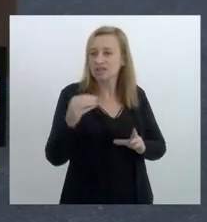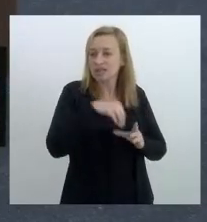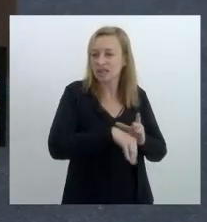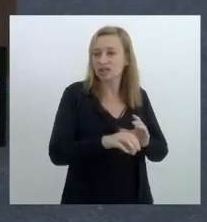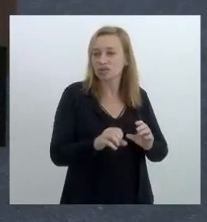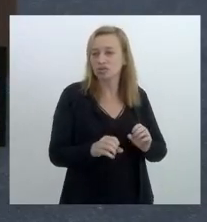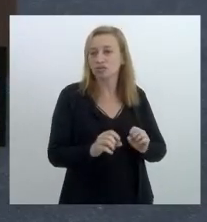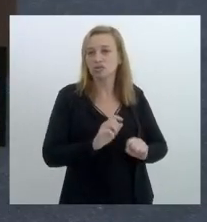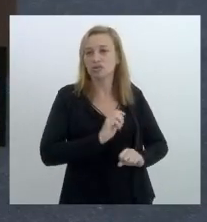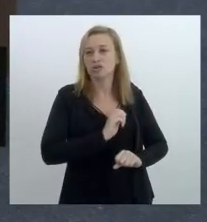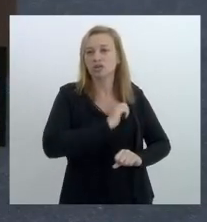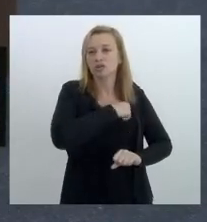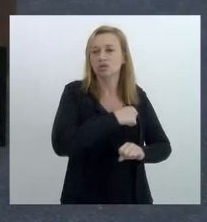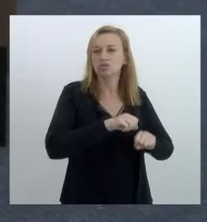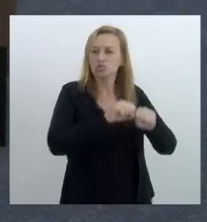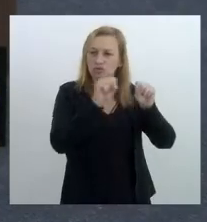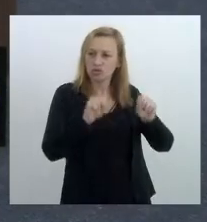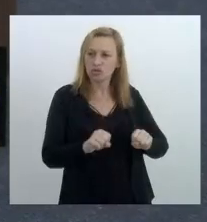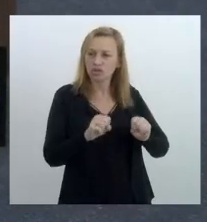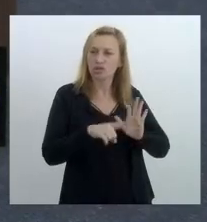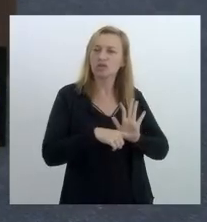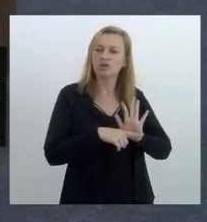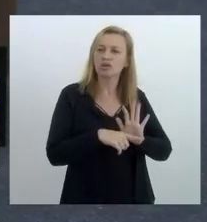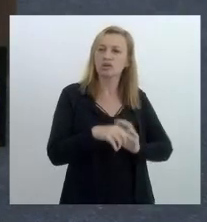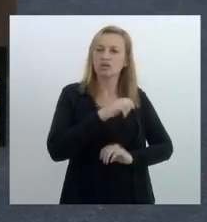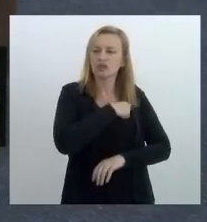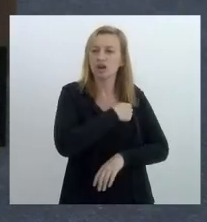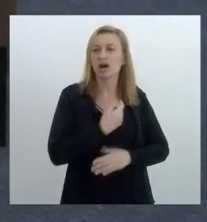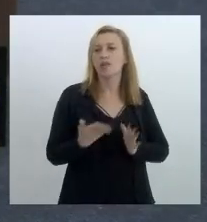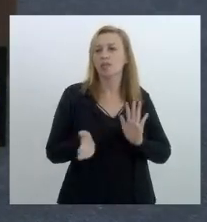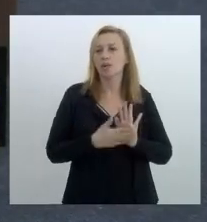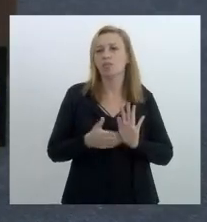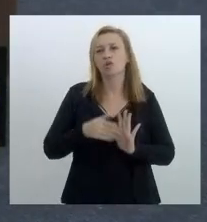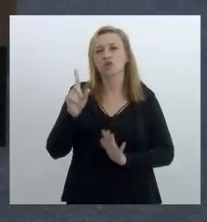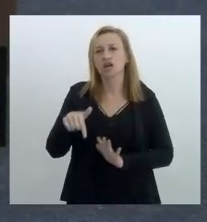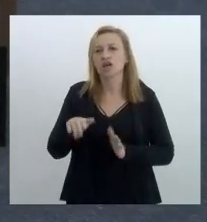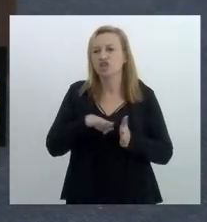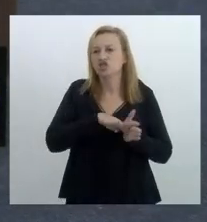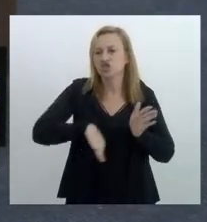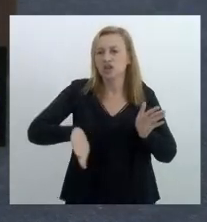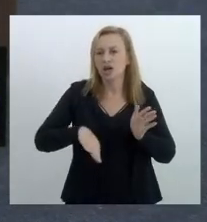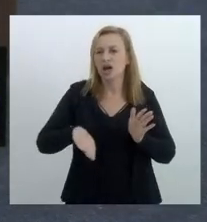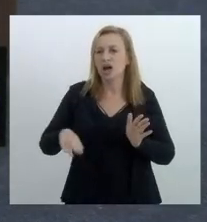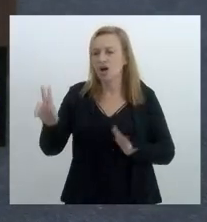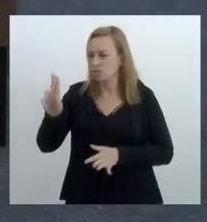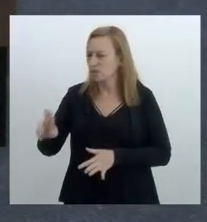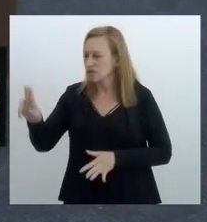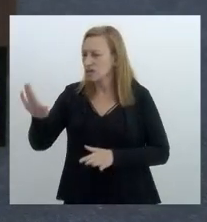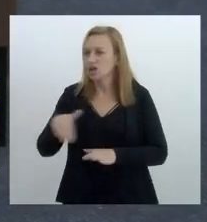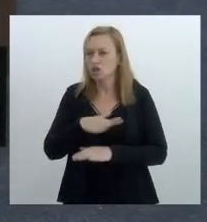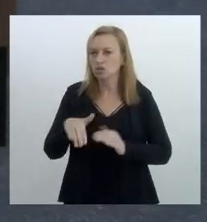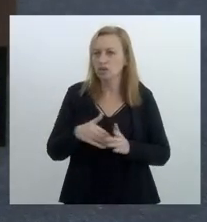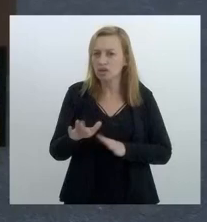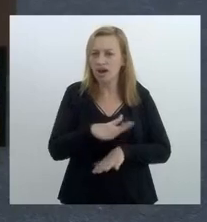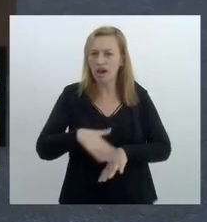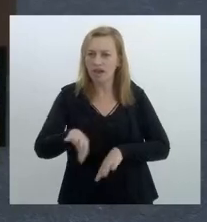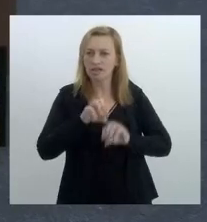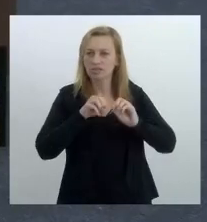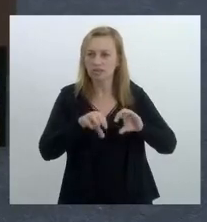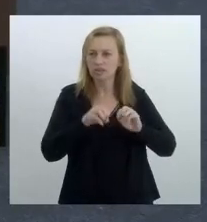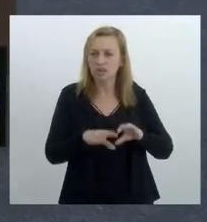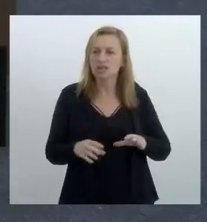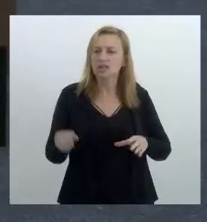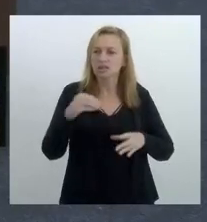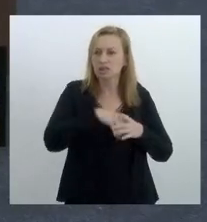de recuperação fiscal? Então, a proposta para terminar é tirar as universidades e toda a educação dentro do regime